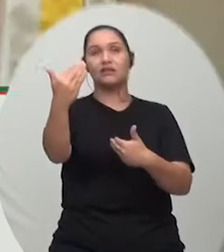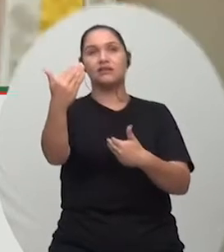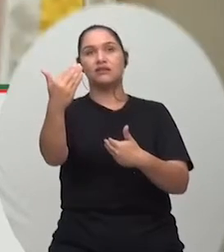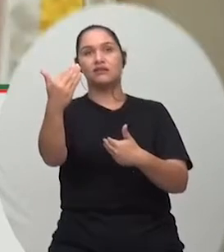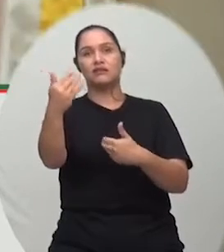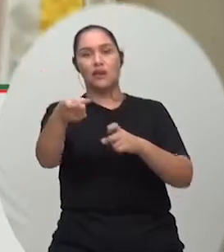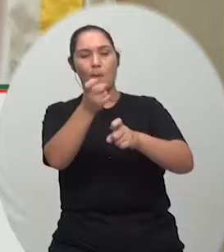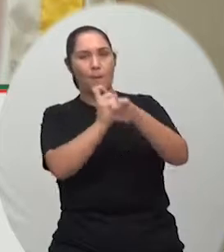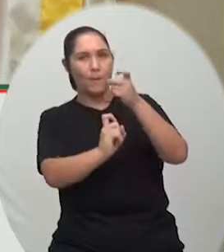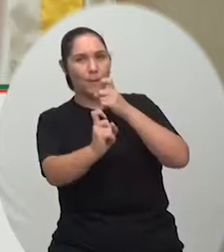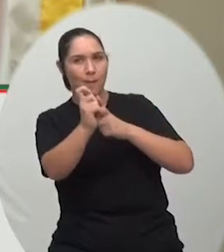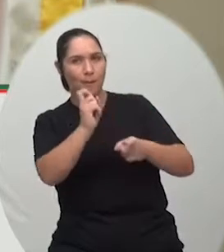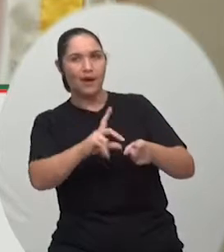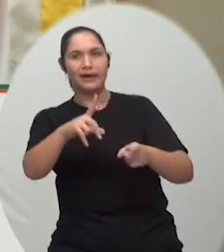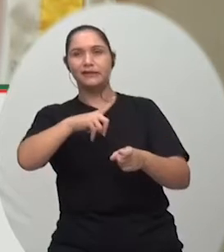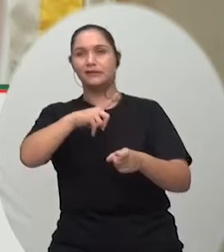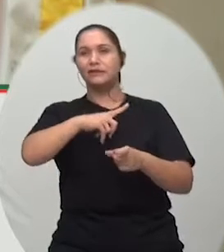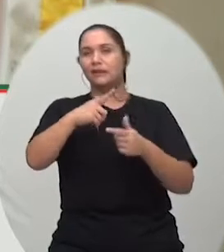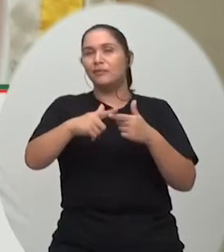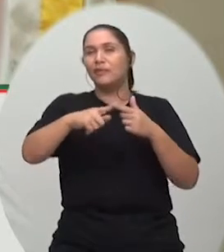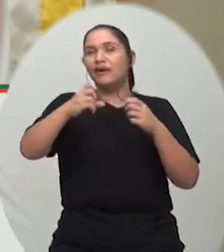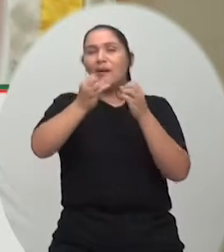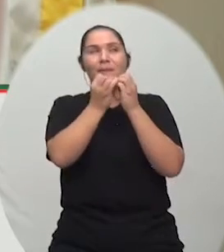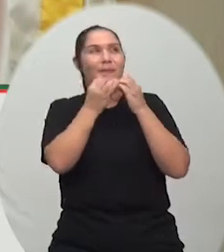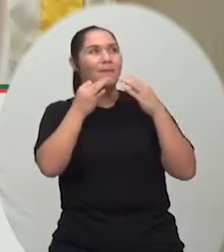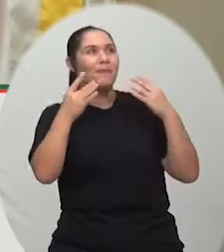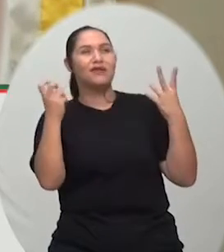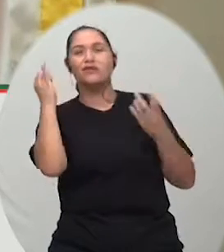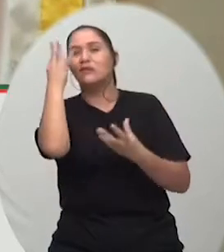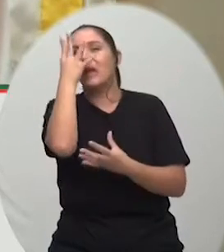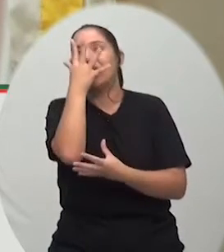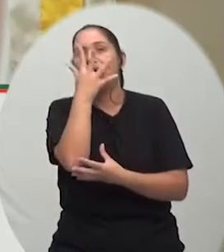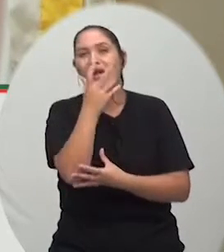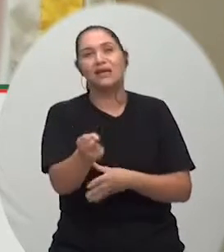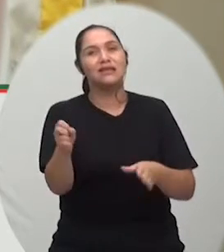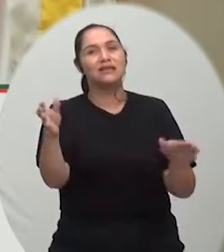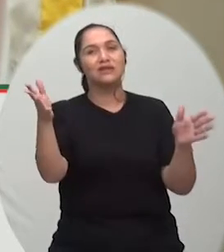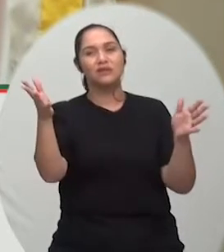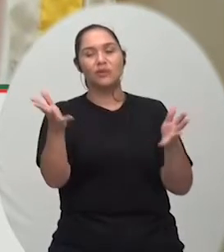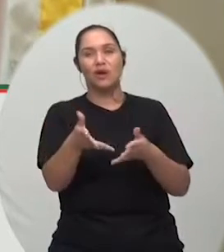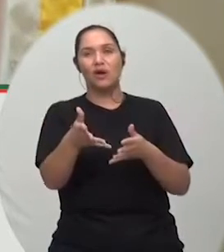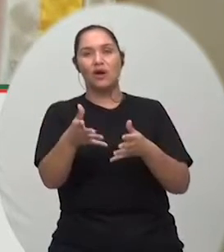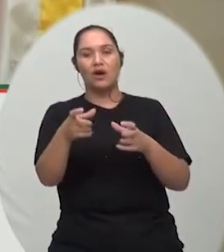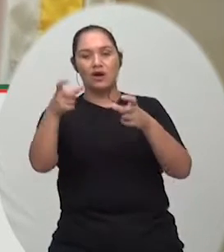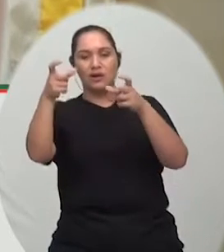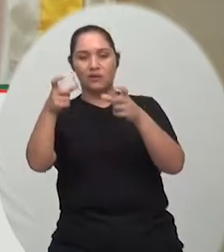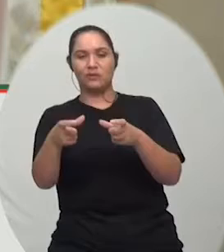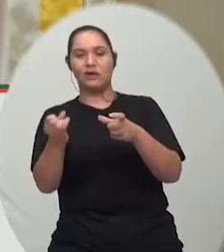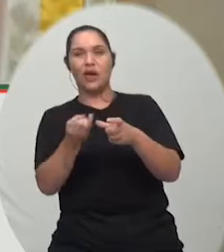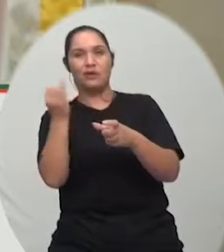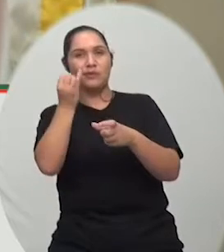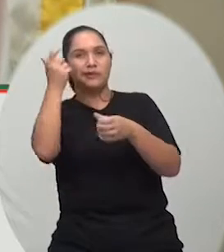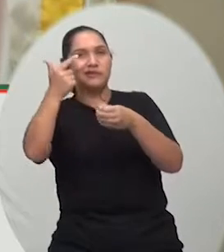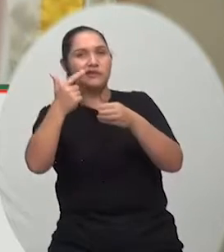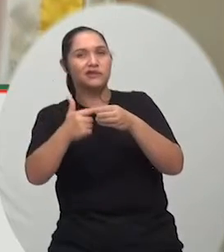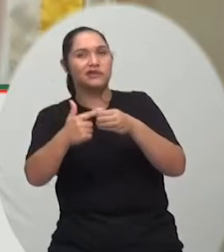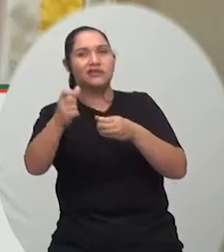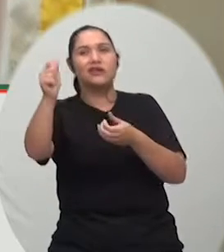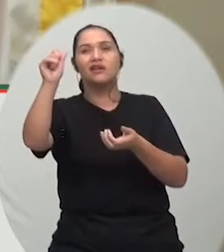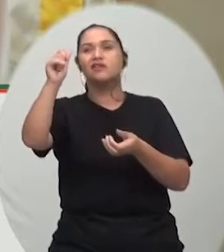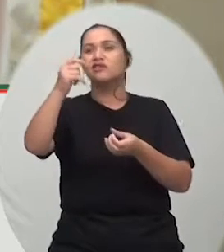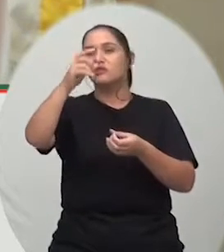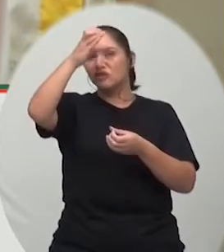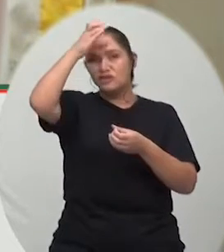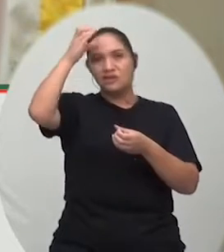uma maravilha, é um cartão postal da cidade de Criciúma. Quem não o conhece tem que ir lá